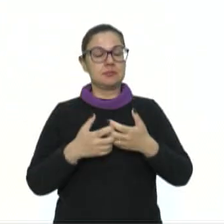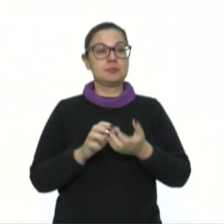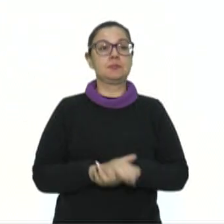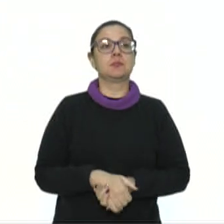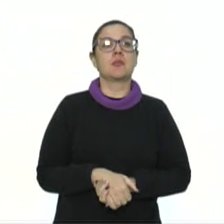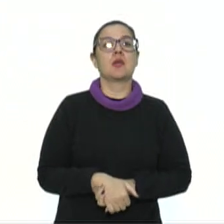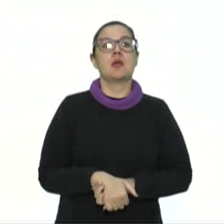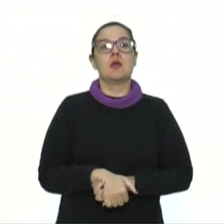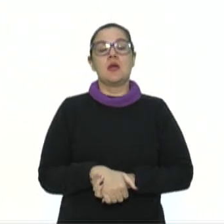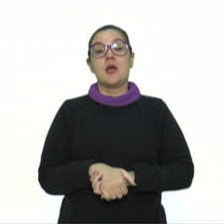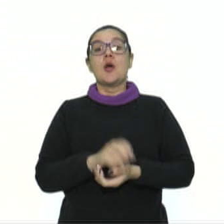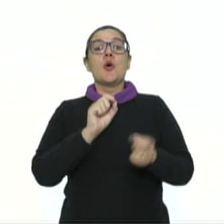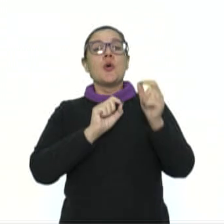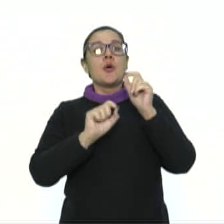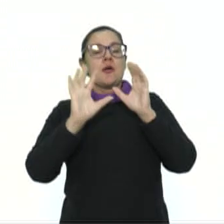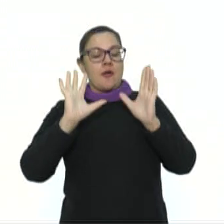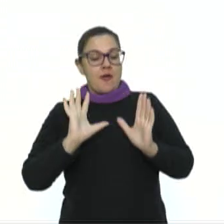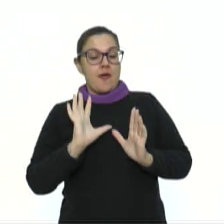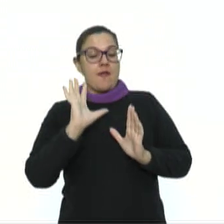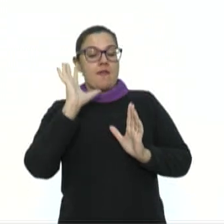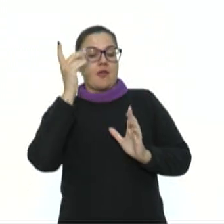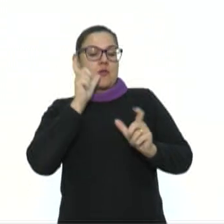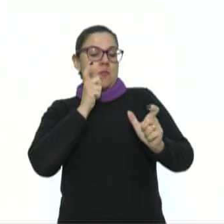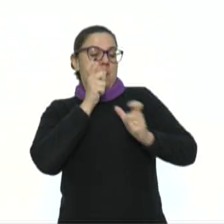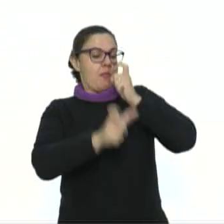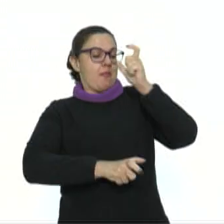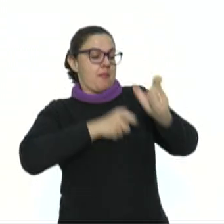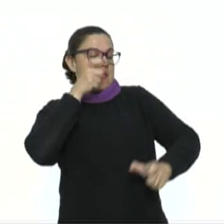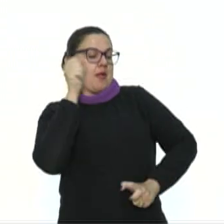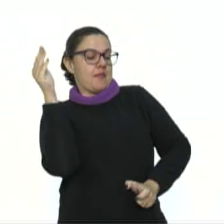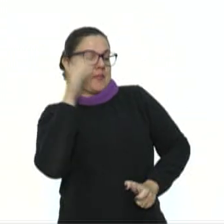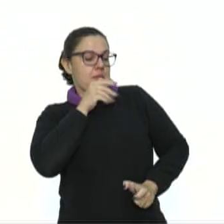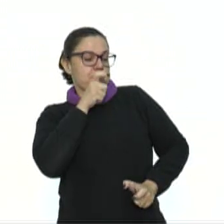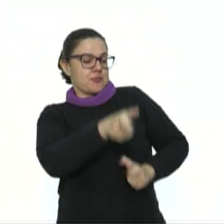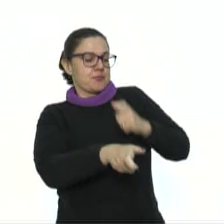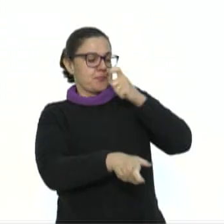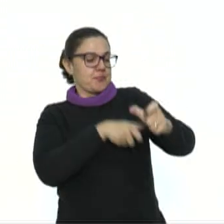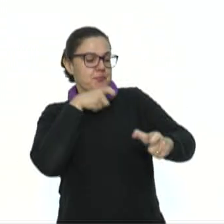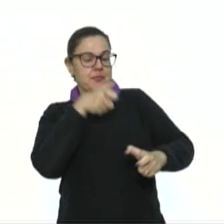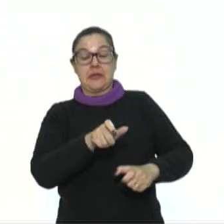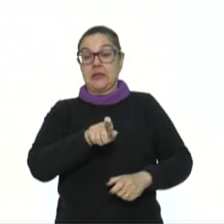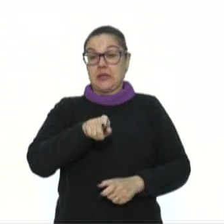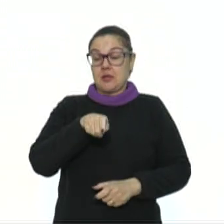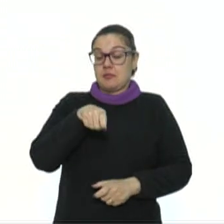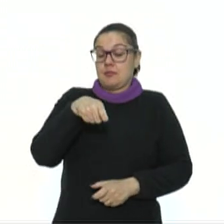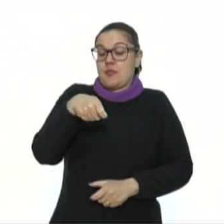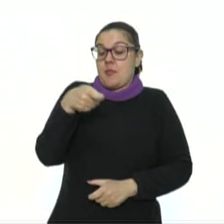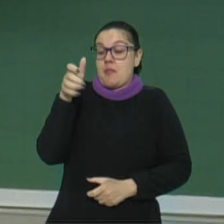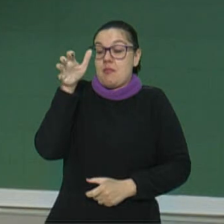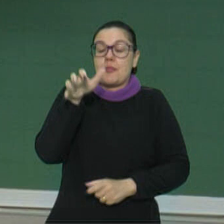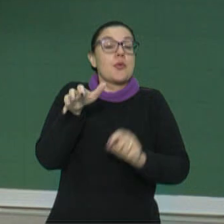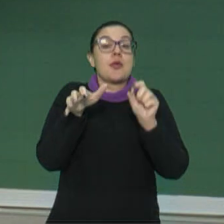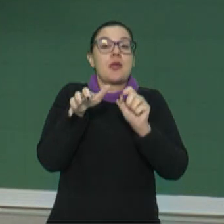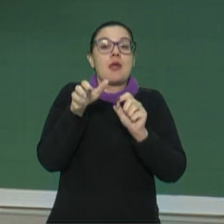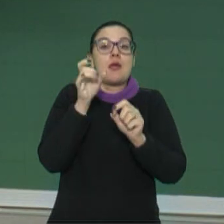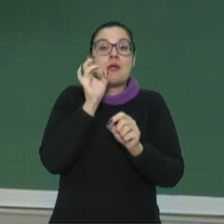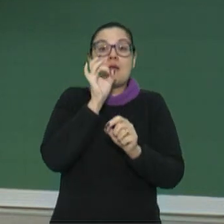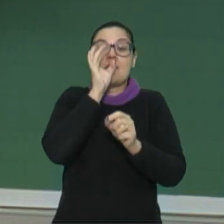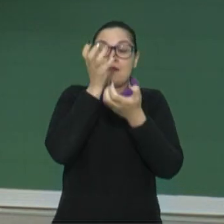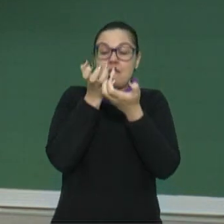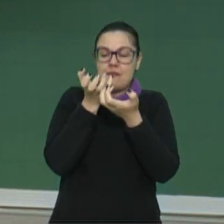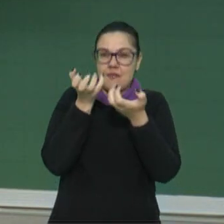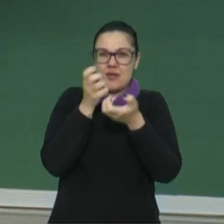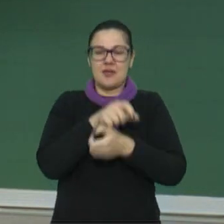você. Qual o efeito das palavras maldosas sobre, digamos, uma planta?